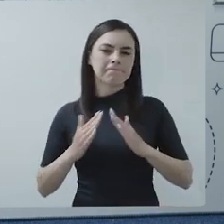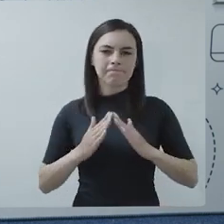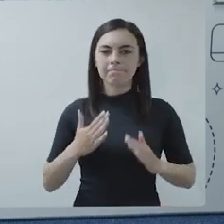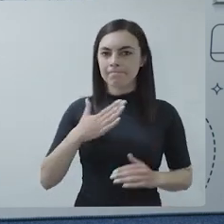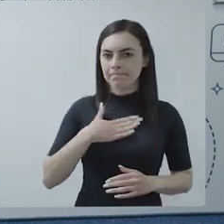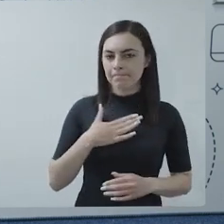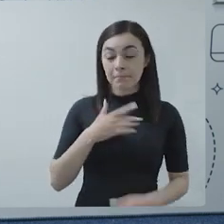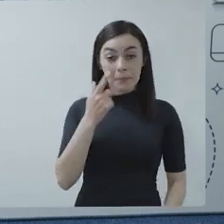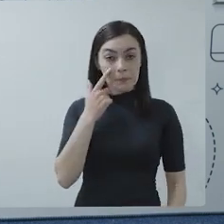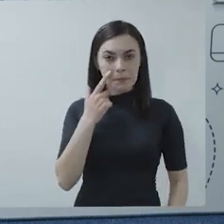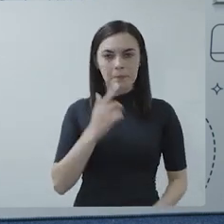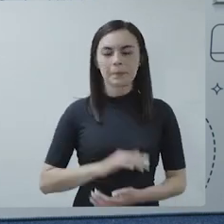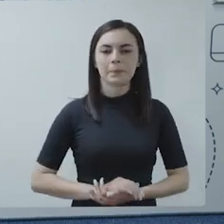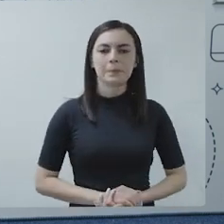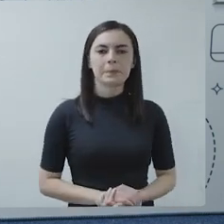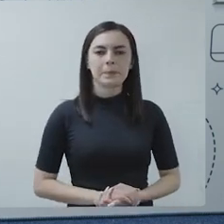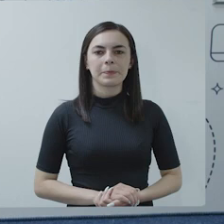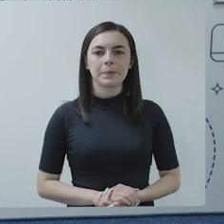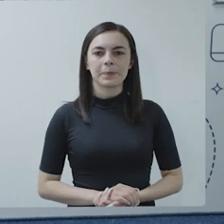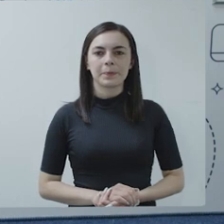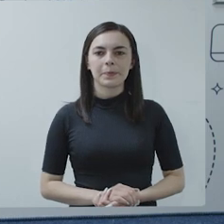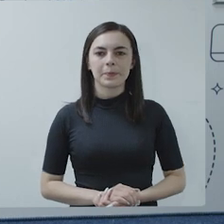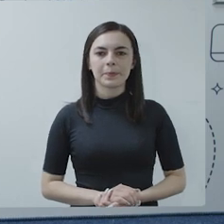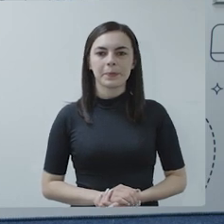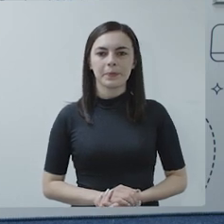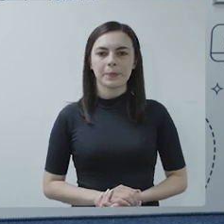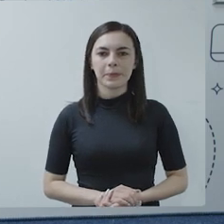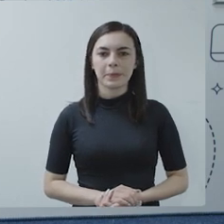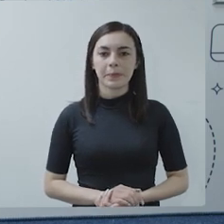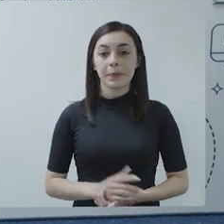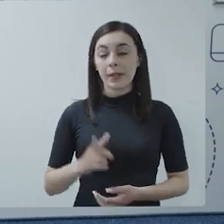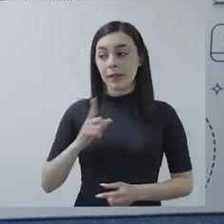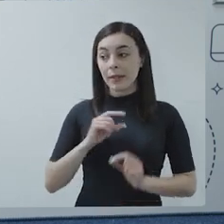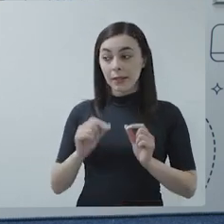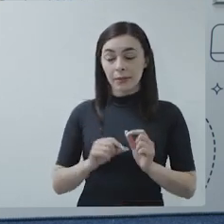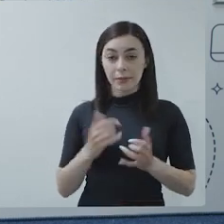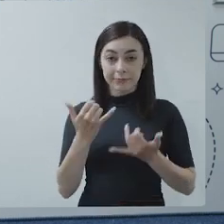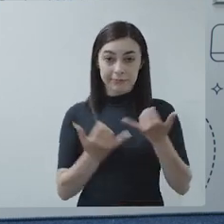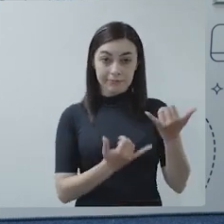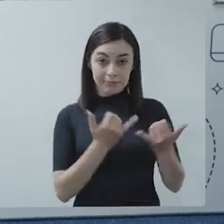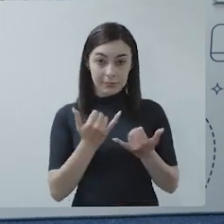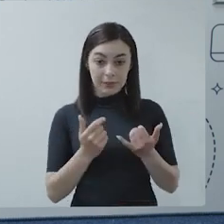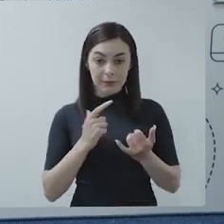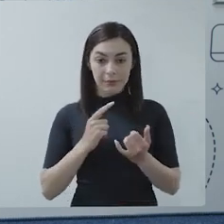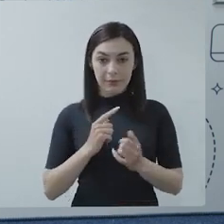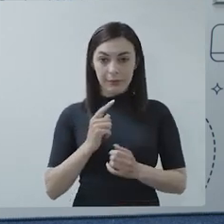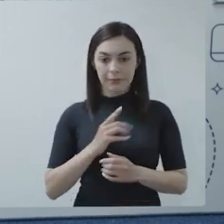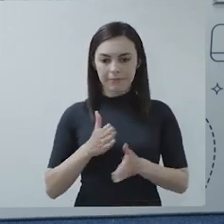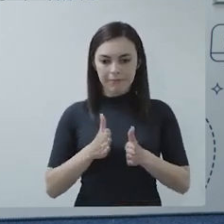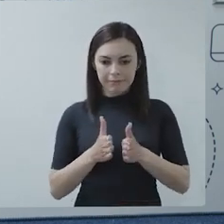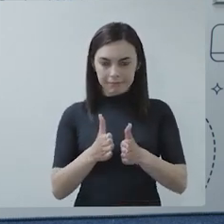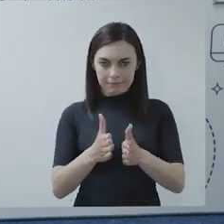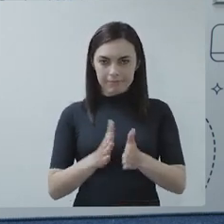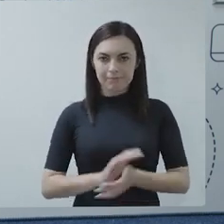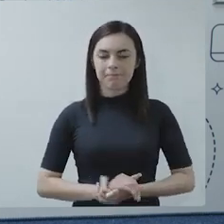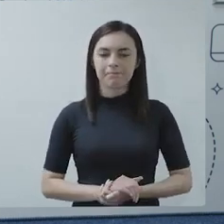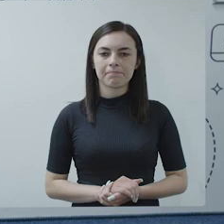aqui. Então a gente vai colocar esses bichinhos aqui no meio, tá?